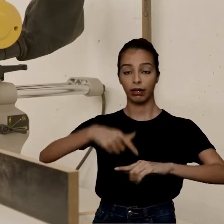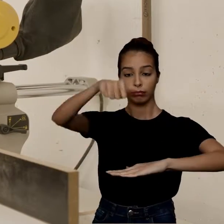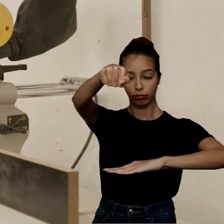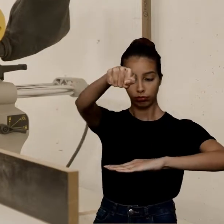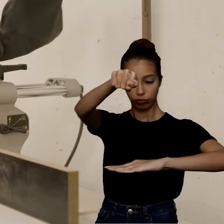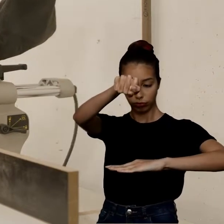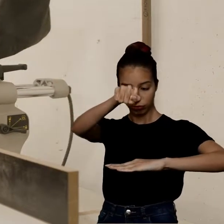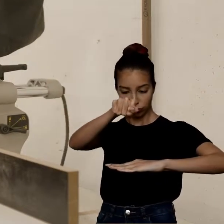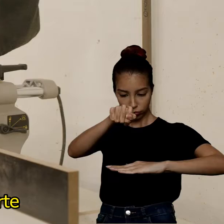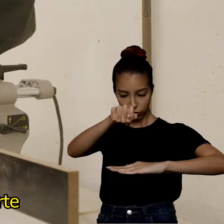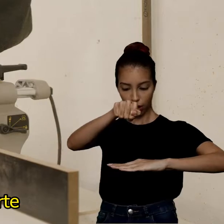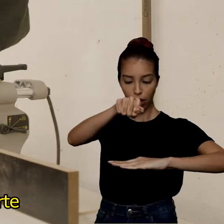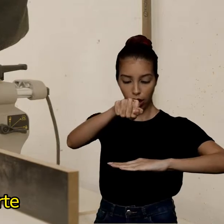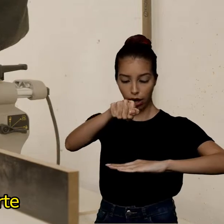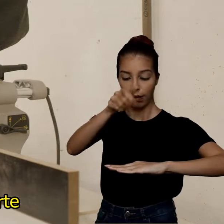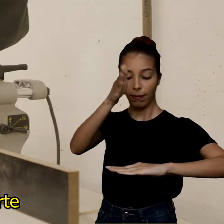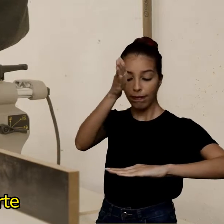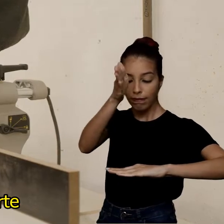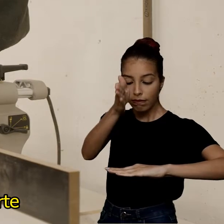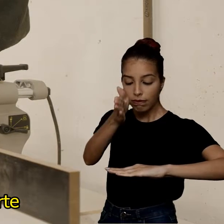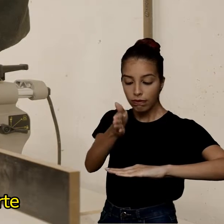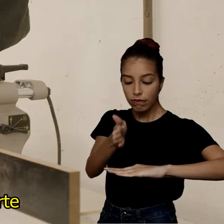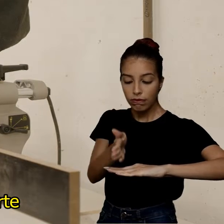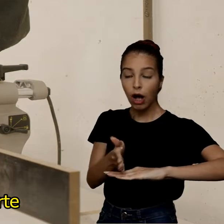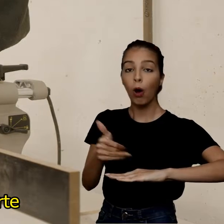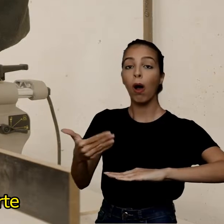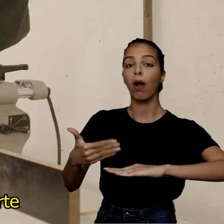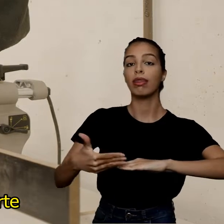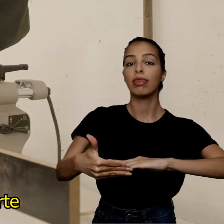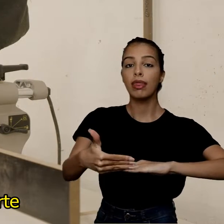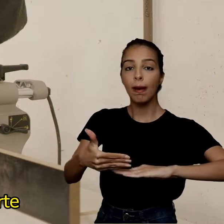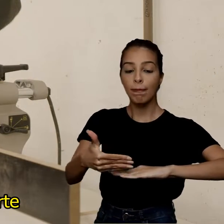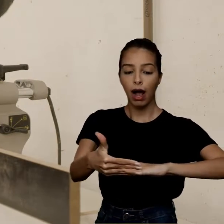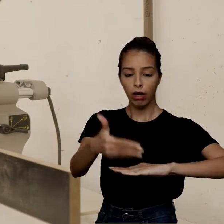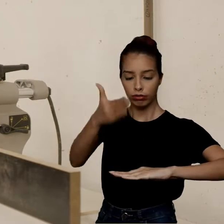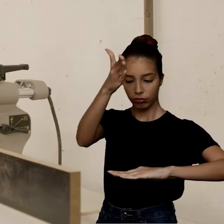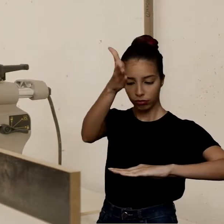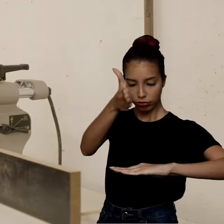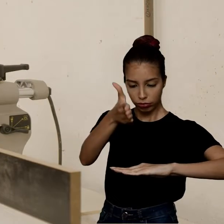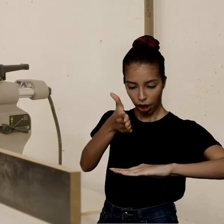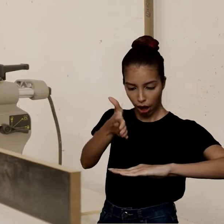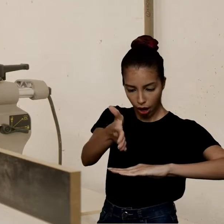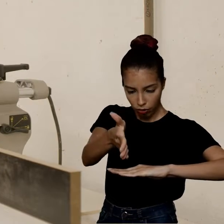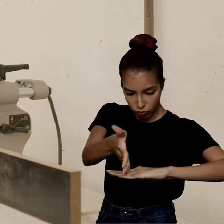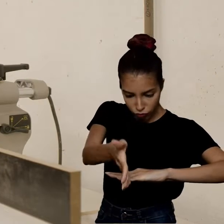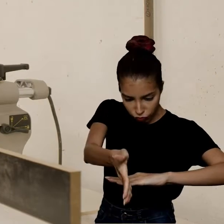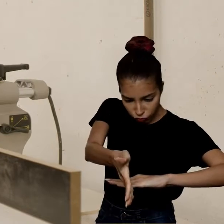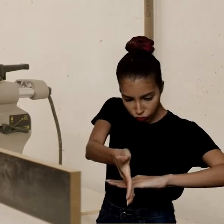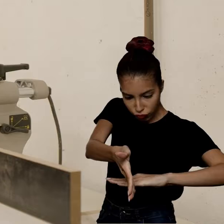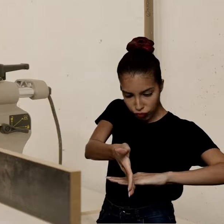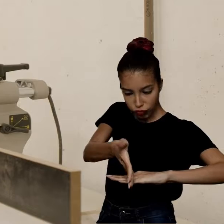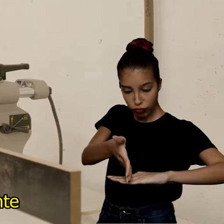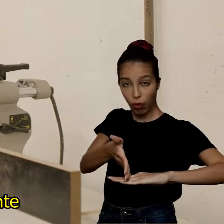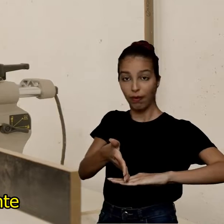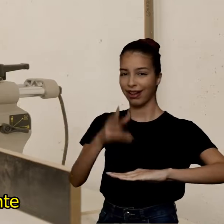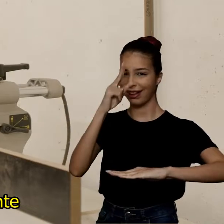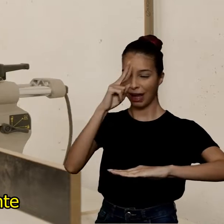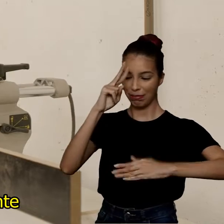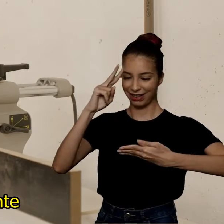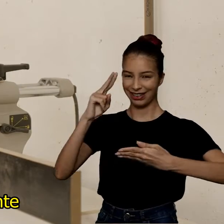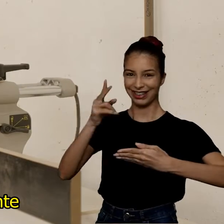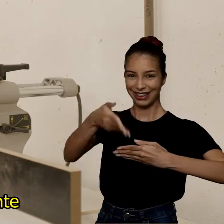cima, puxar a máquina até a distância do tamanho de corte, descer para o corte